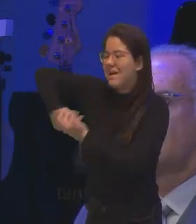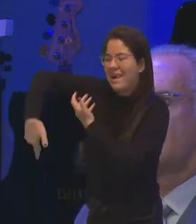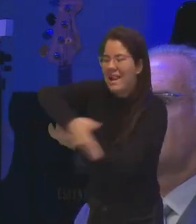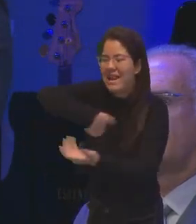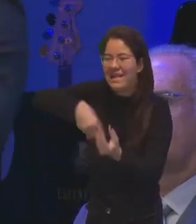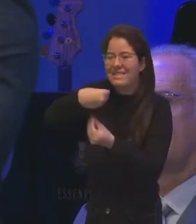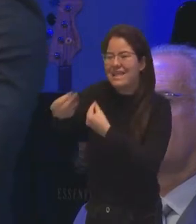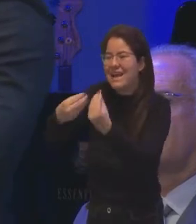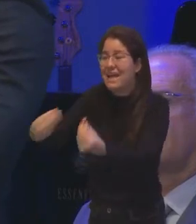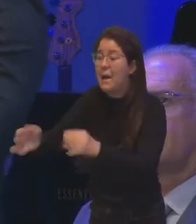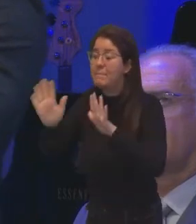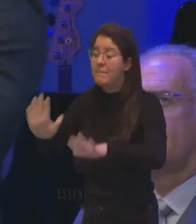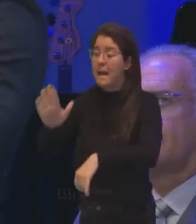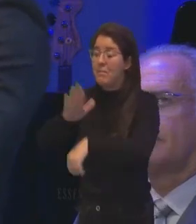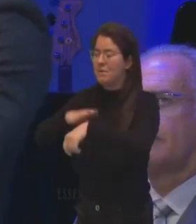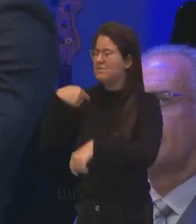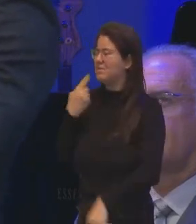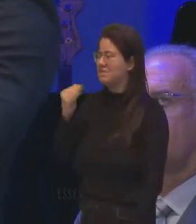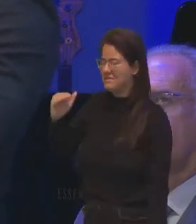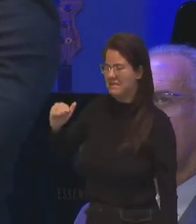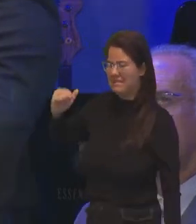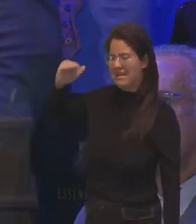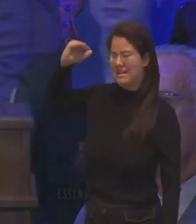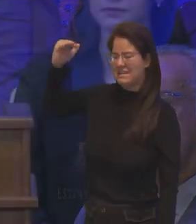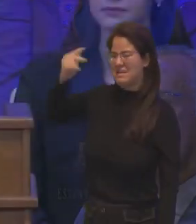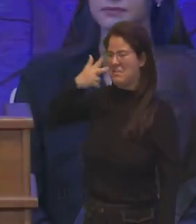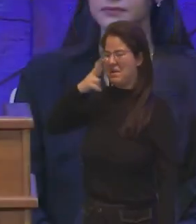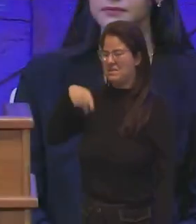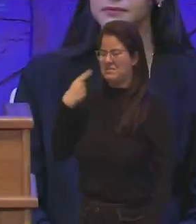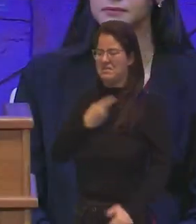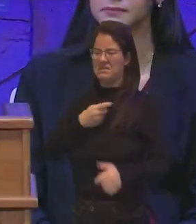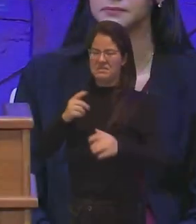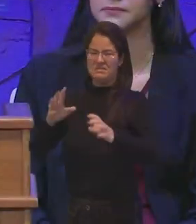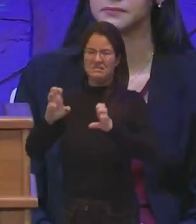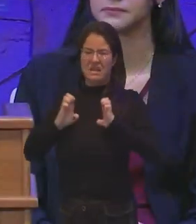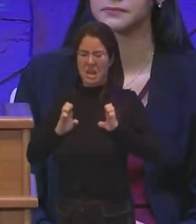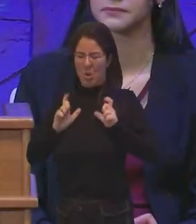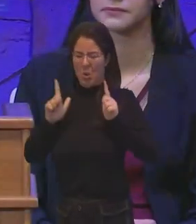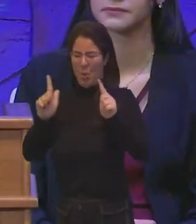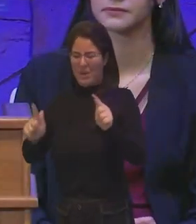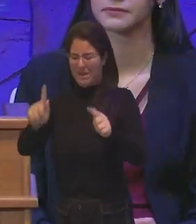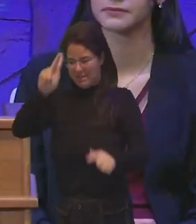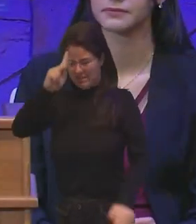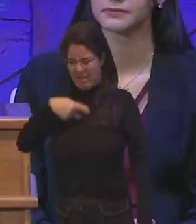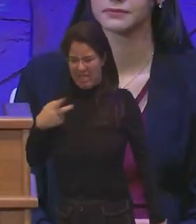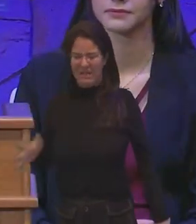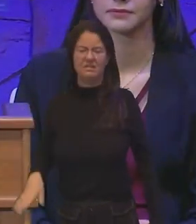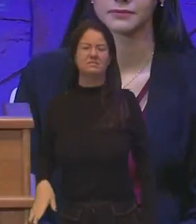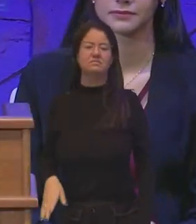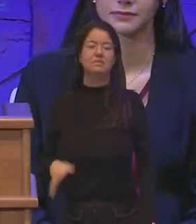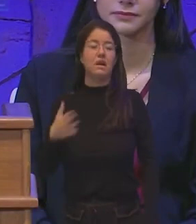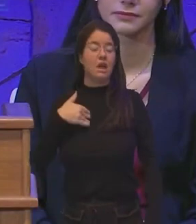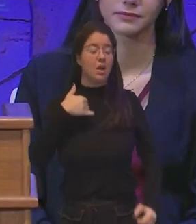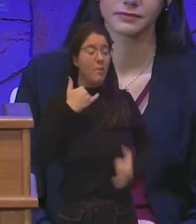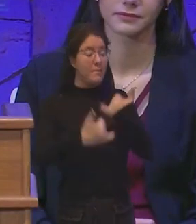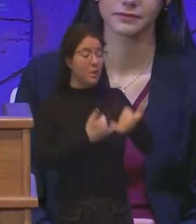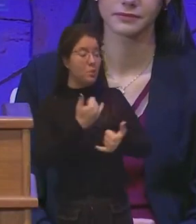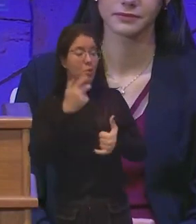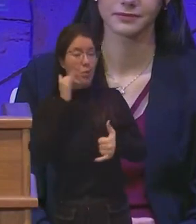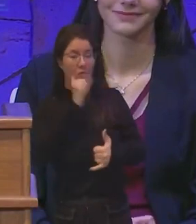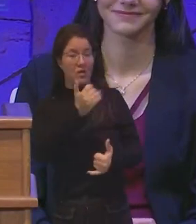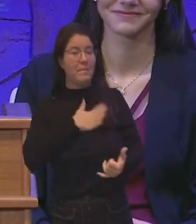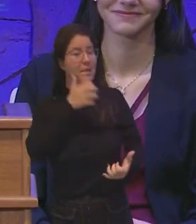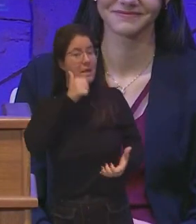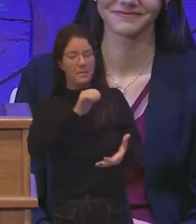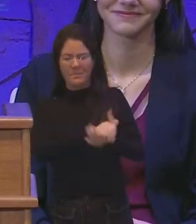Mas quando crescemos, vamos ficando egoístas. E eu brinco com a Johanne assim, falo assim: Johanne,